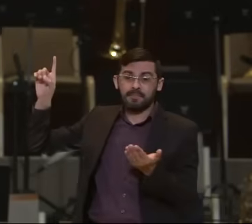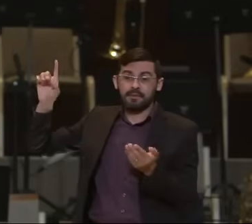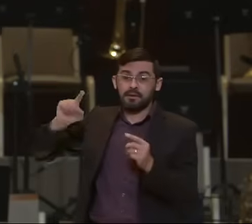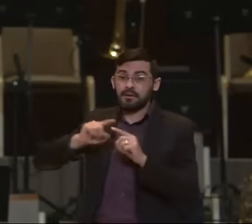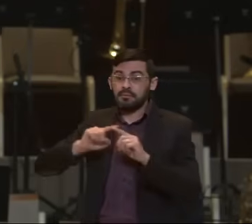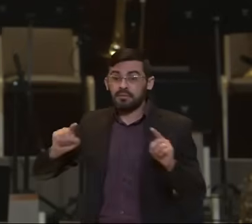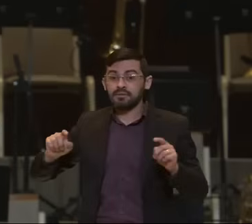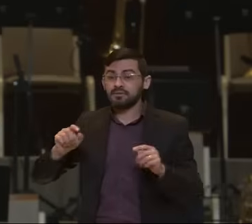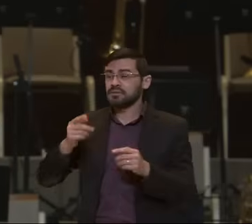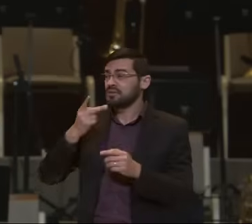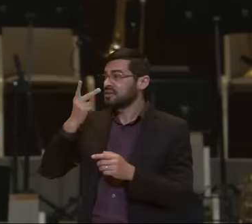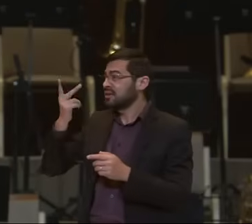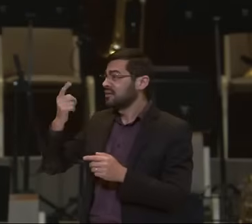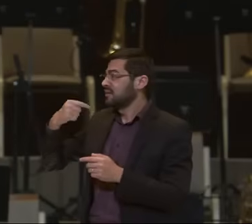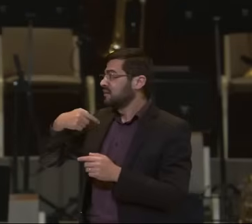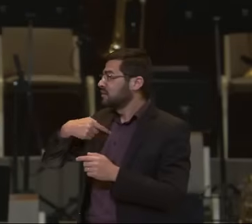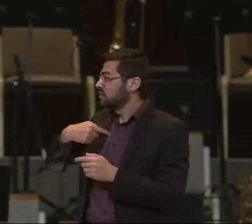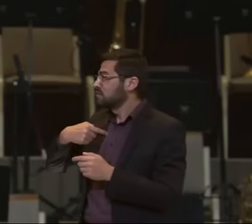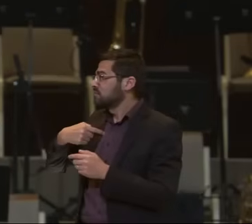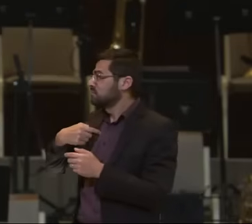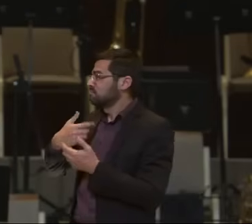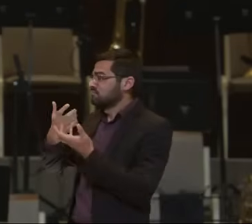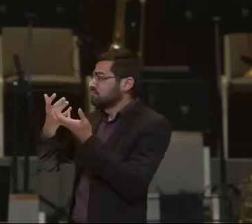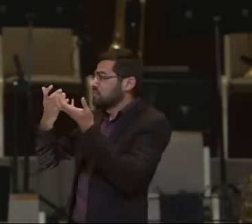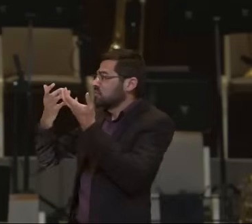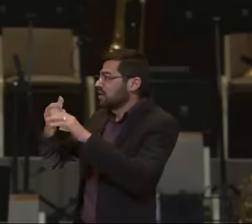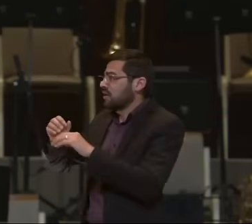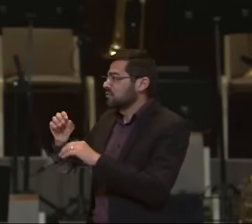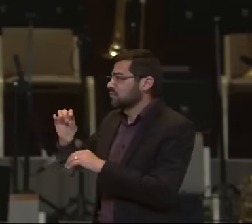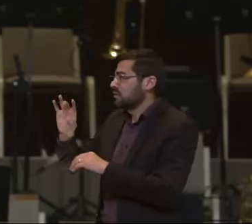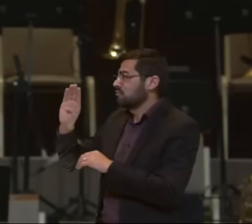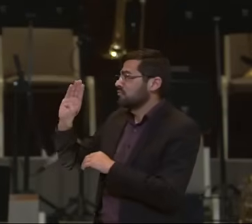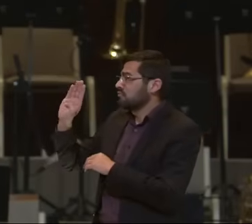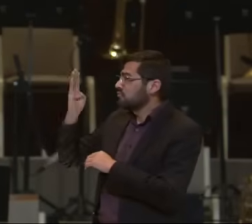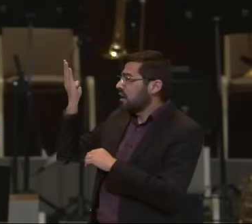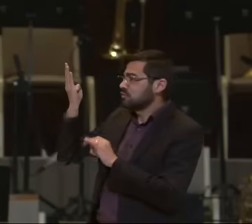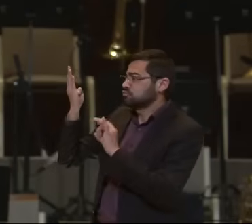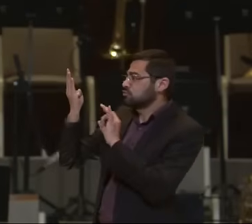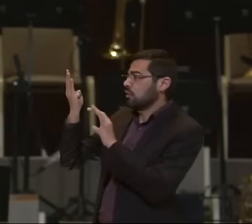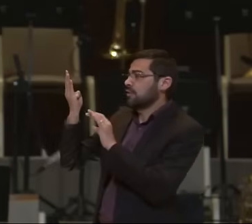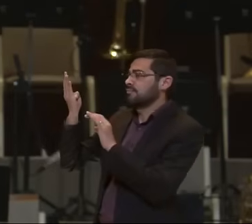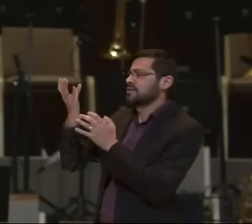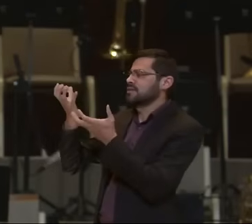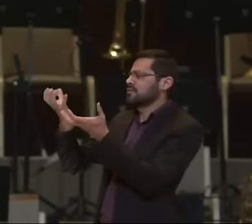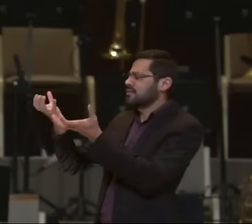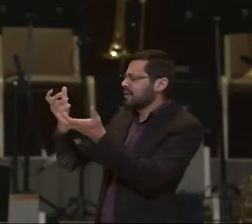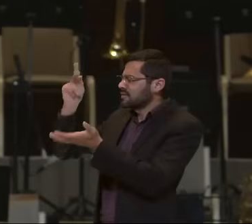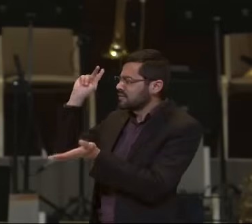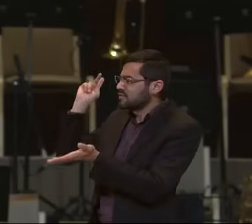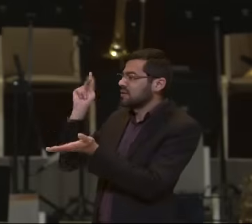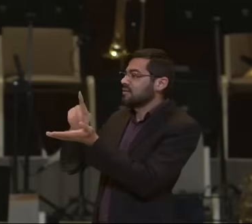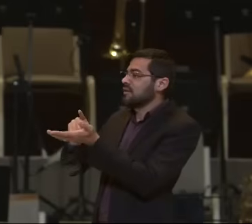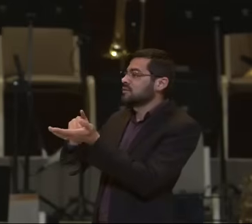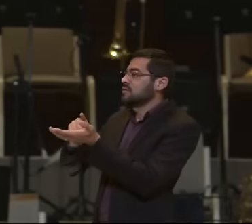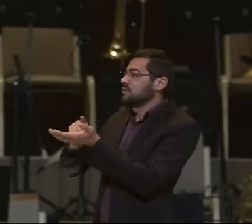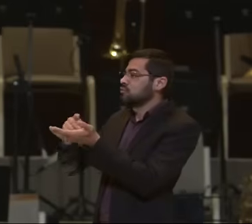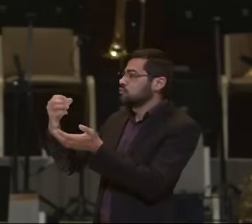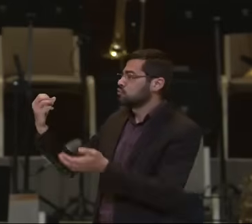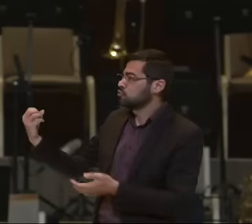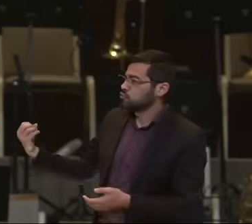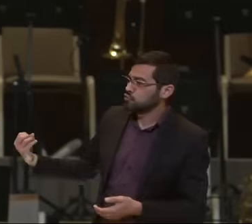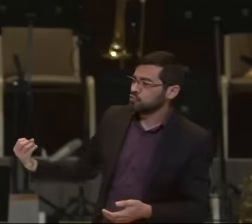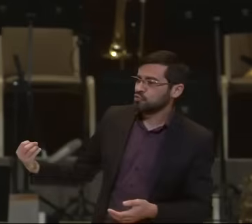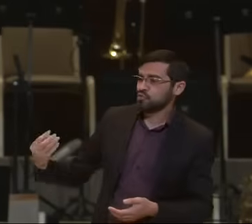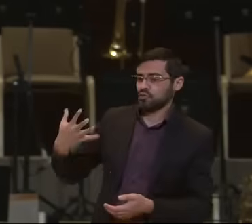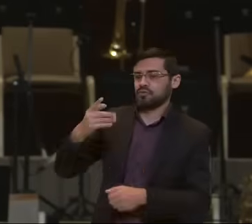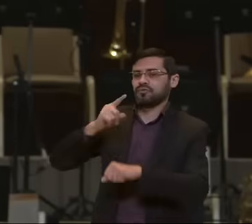você vai dizer: Senhor, eu não quero ser um lobo travestido de ovelha, eu quero que nasça a ovelha, a